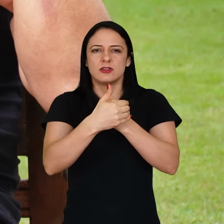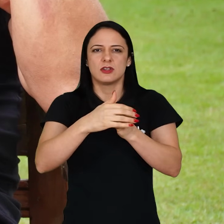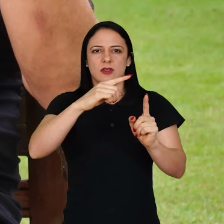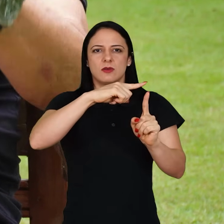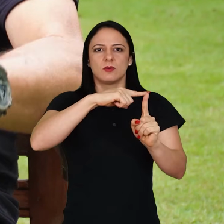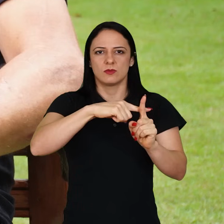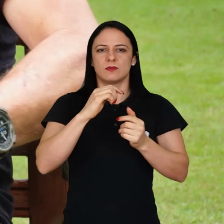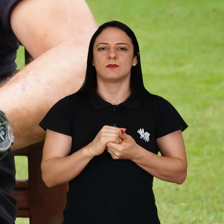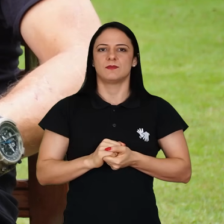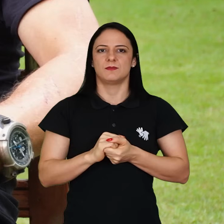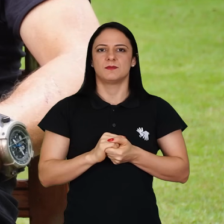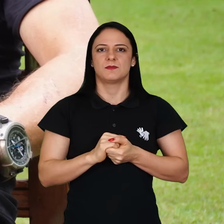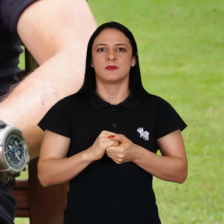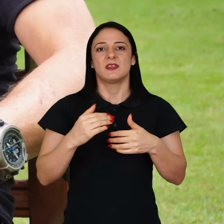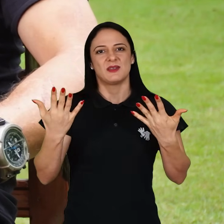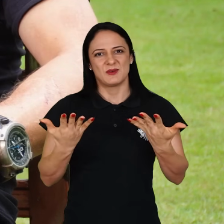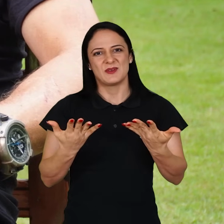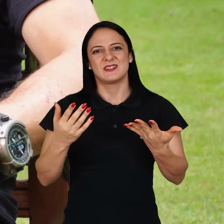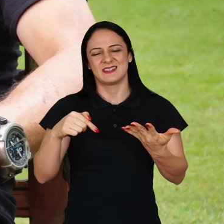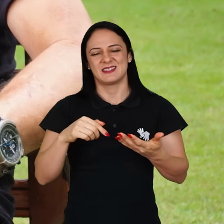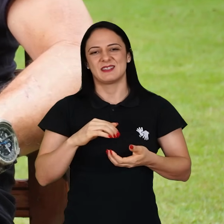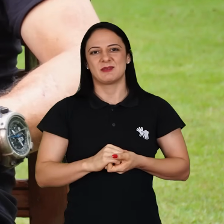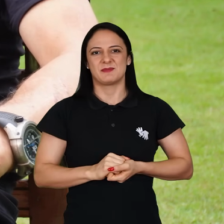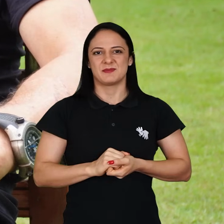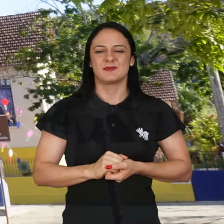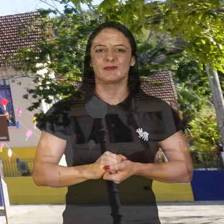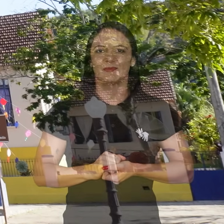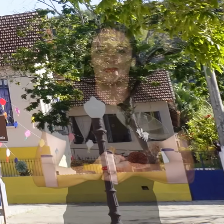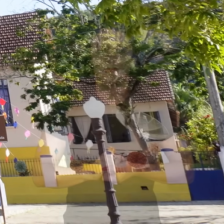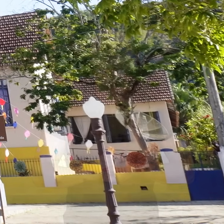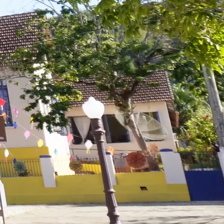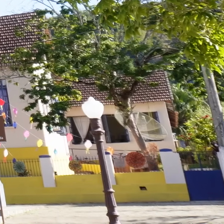levá-la até a torre, que é onde está até hoje. Né?